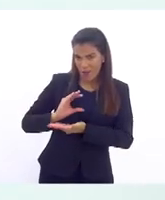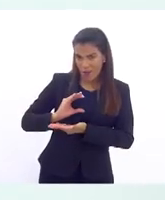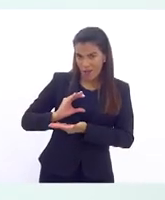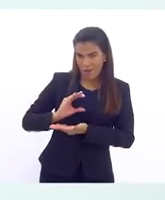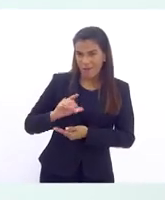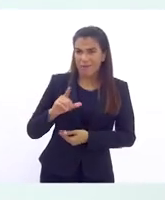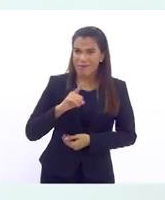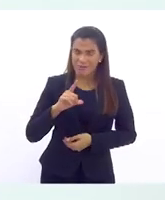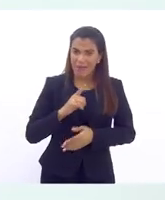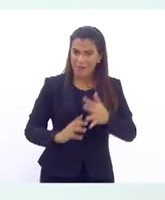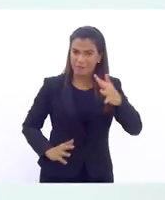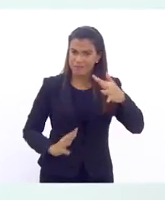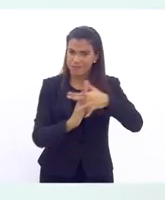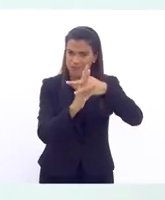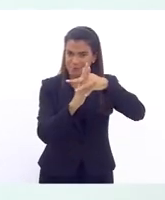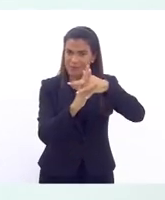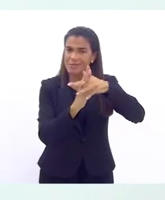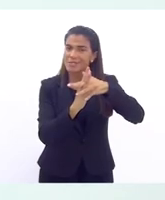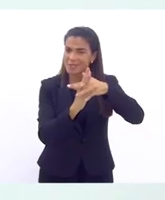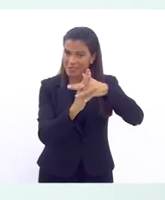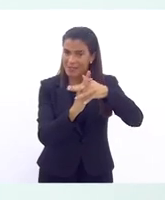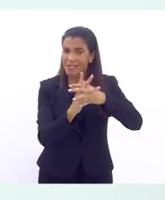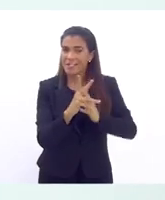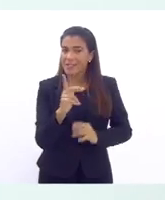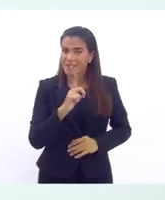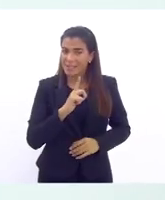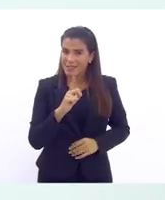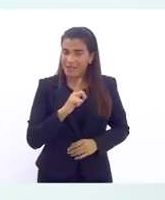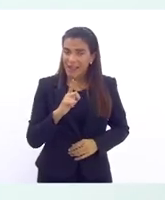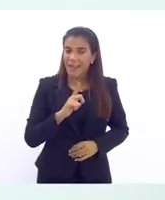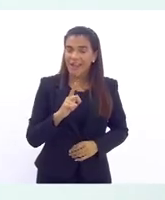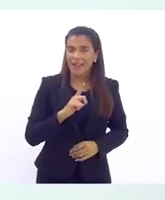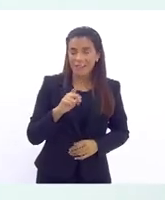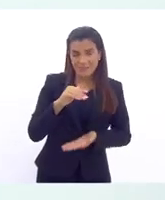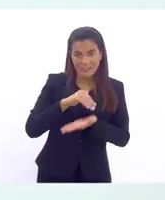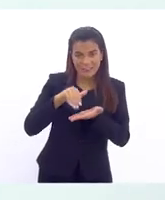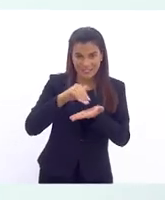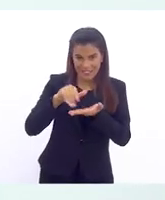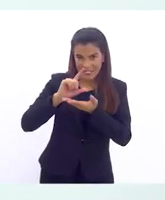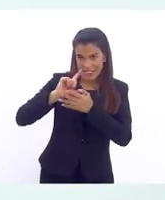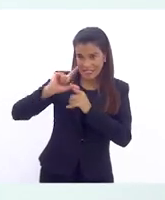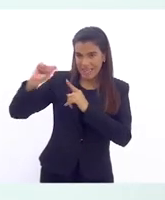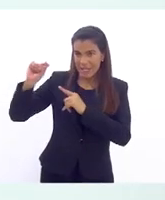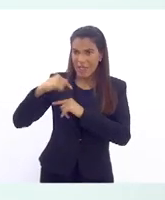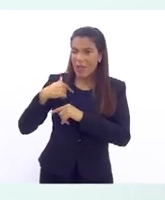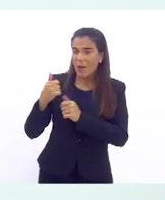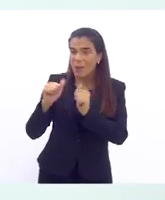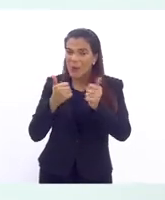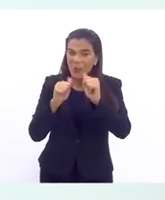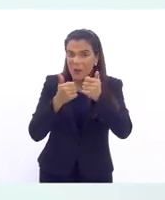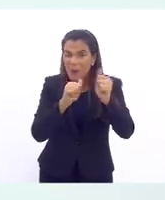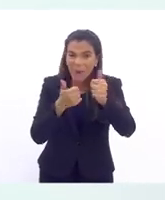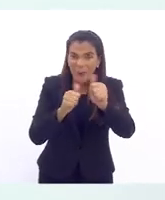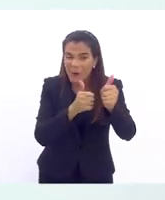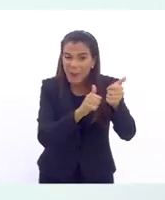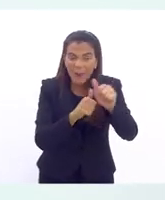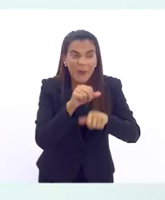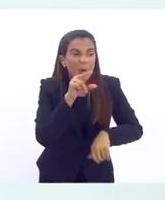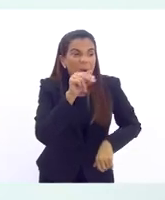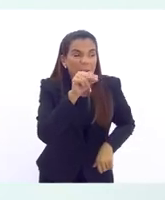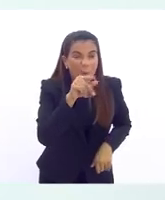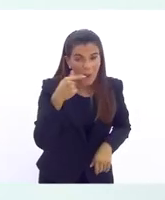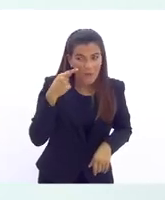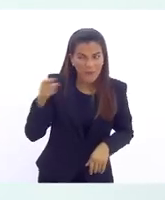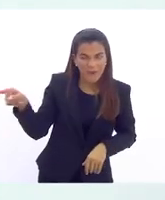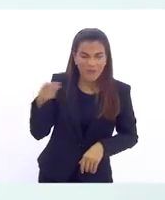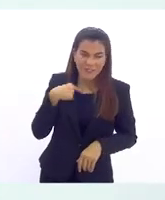aqui que tem o superávity dentro do fecan o nosso secretário saiu eu fui atrás dele e falei um pouquinho ali para não te incomodar